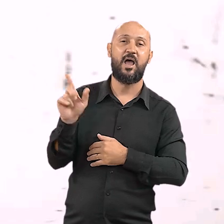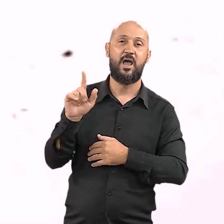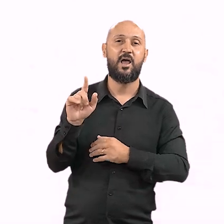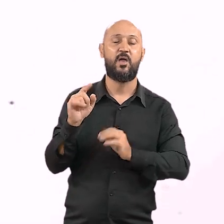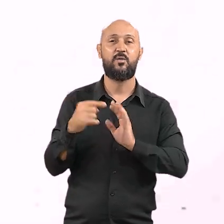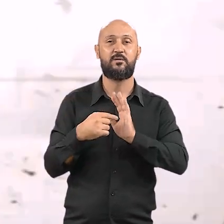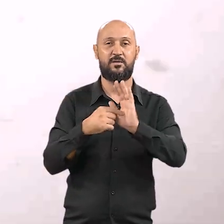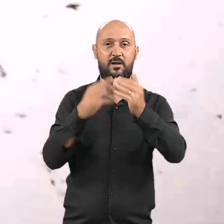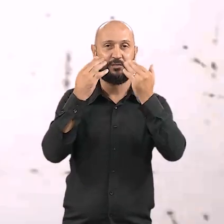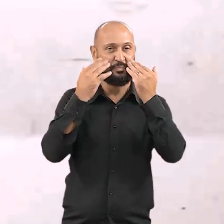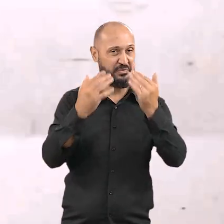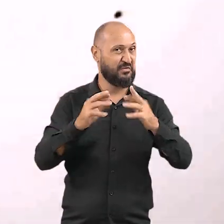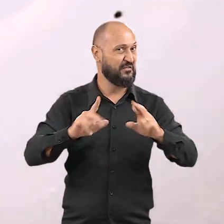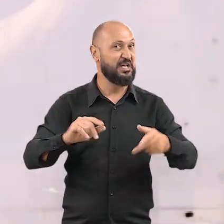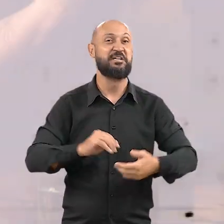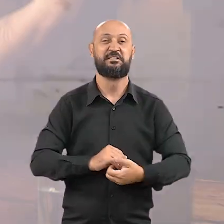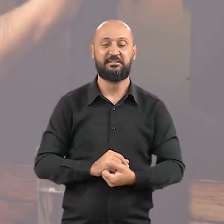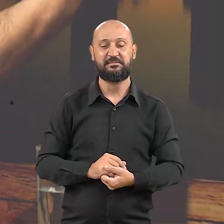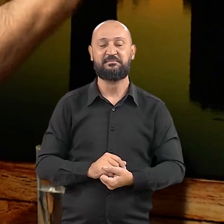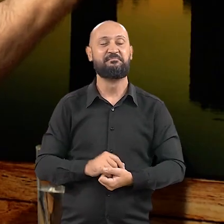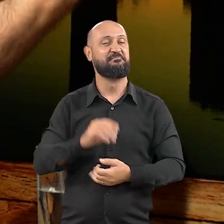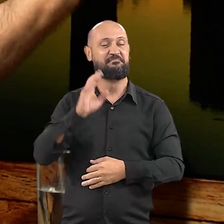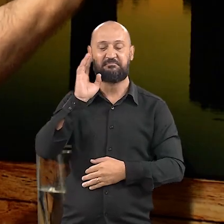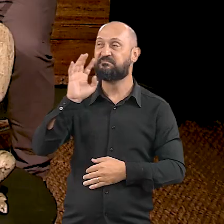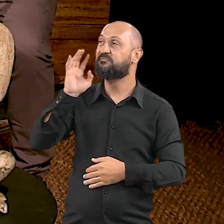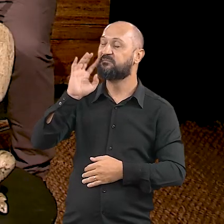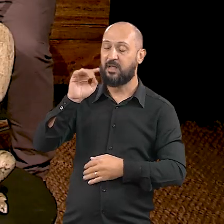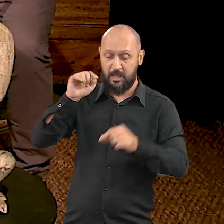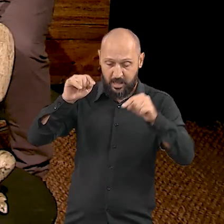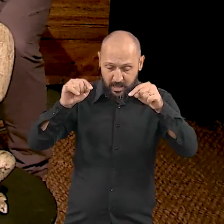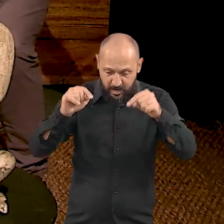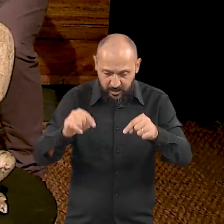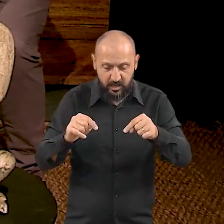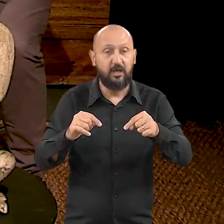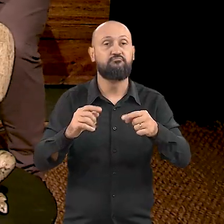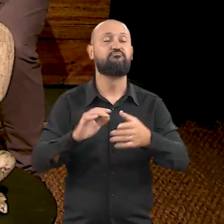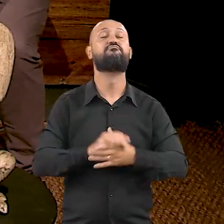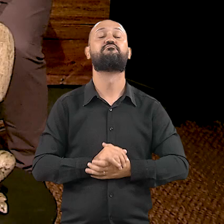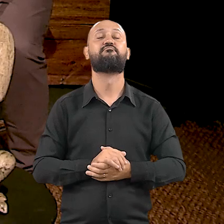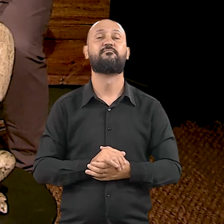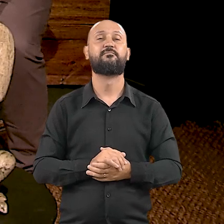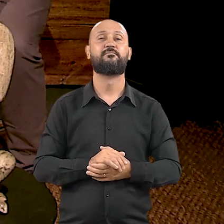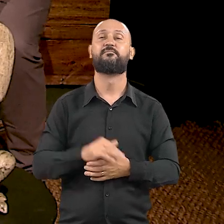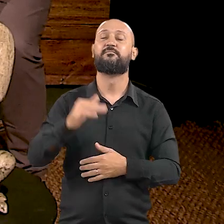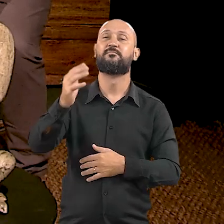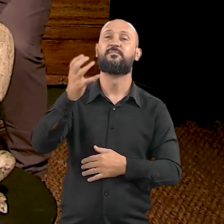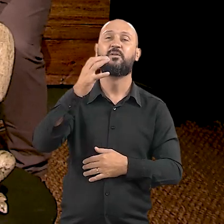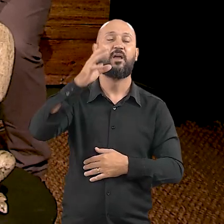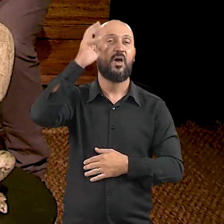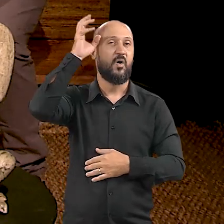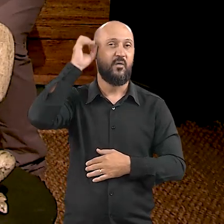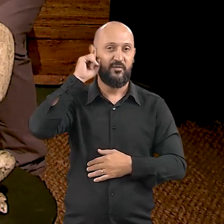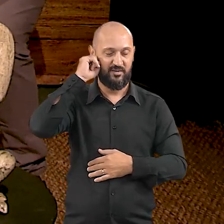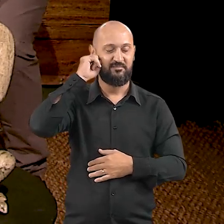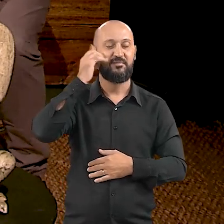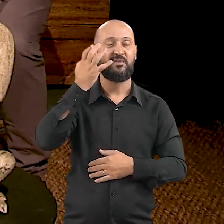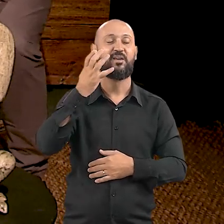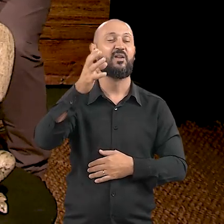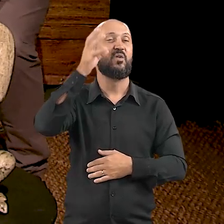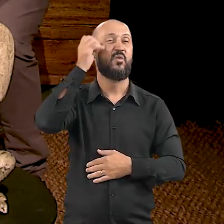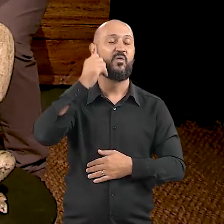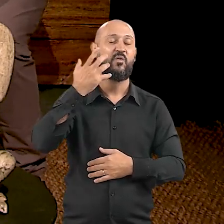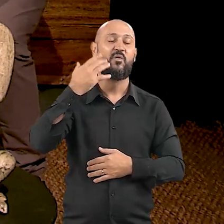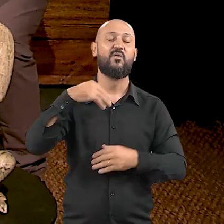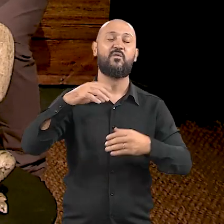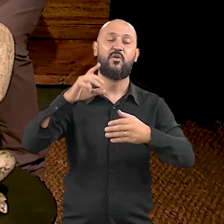outra exposição, né? É outra exposição. Que bacana, que bacana. Então, quero ouvi-la. Eu quero ouvi-la agora